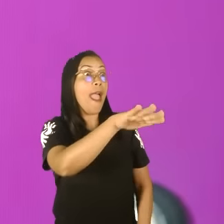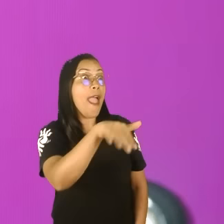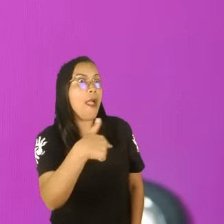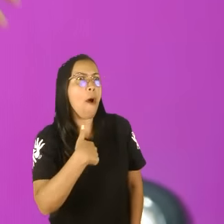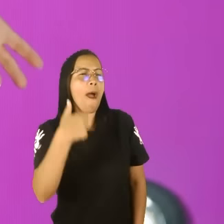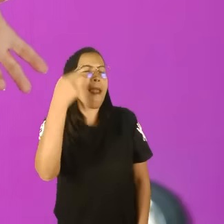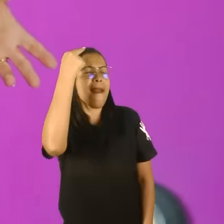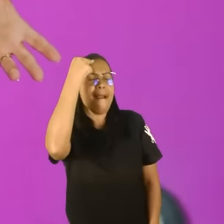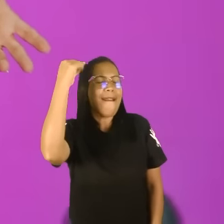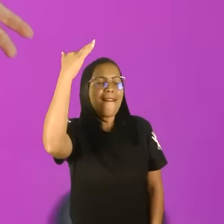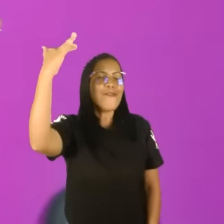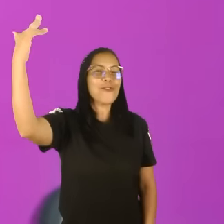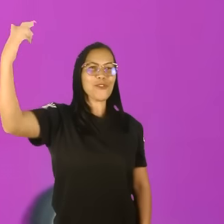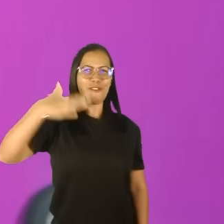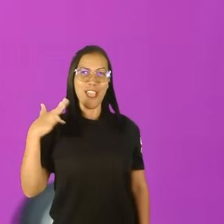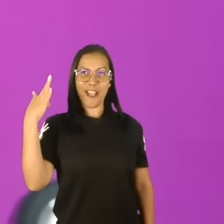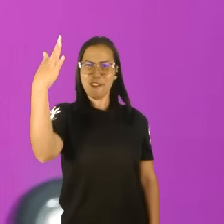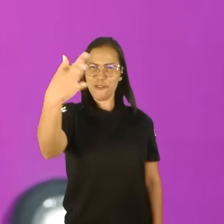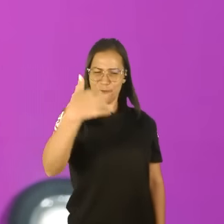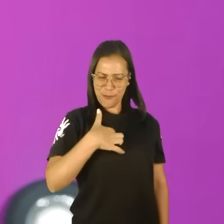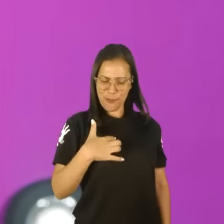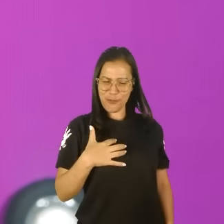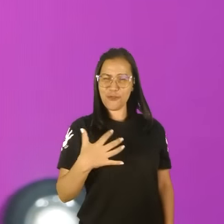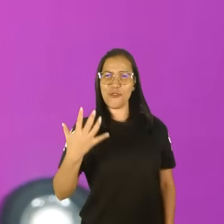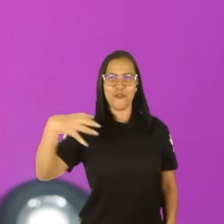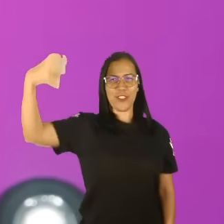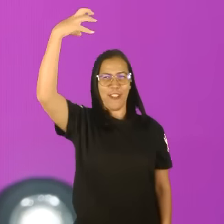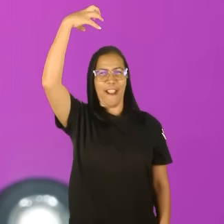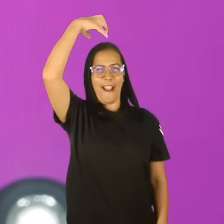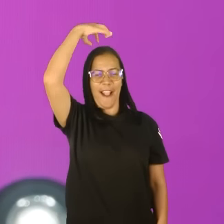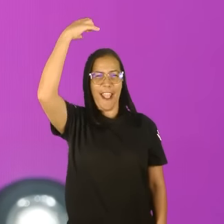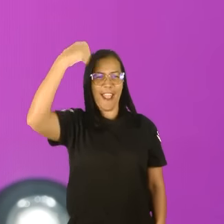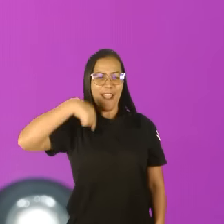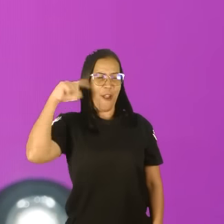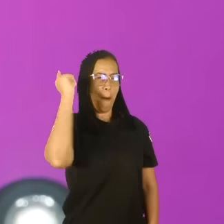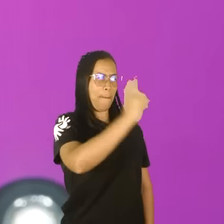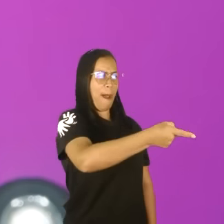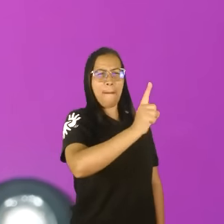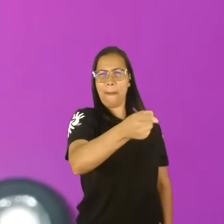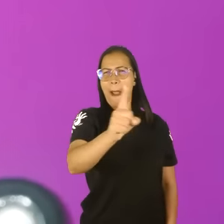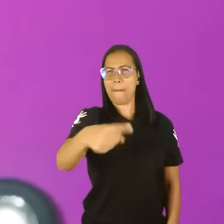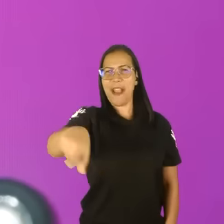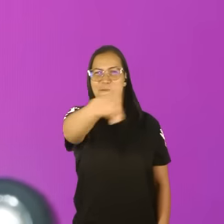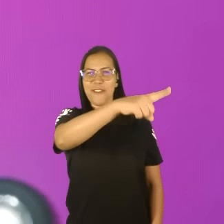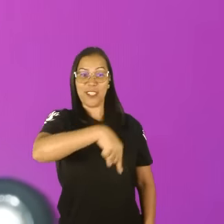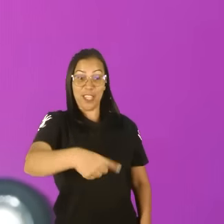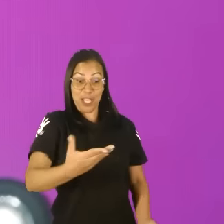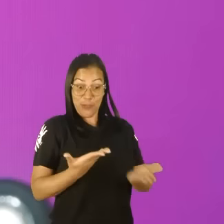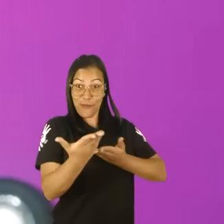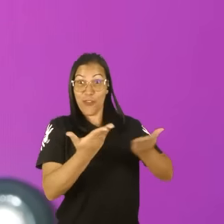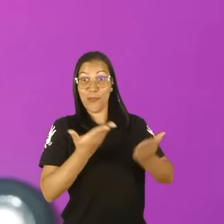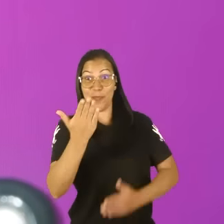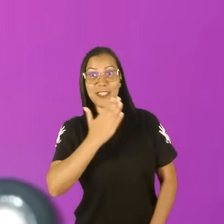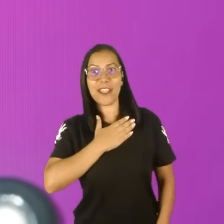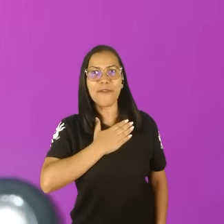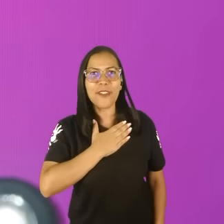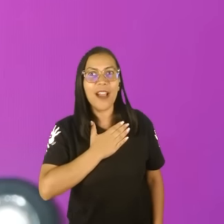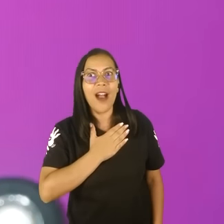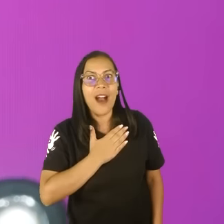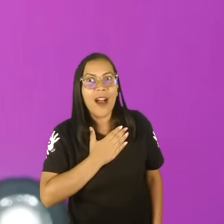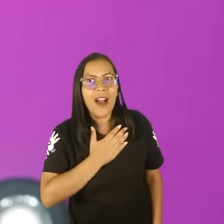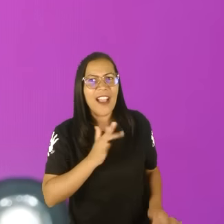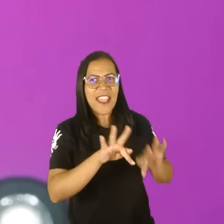irmãos, boca aberta, porque ele vai contando sonhos, e a gente nunca vê na Bíblia Deus dizendo, olha, estou te dando um sonho e você tem que contar